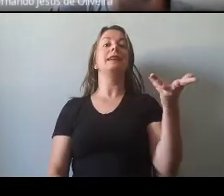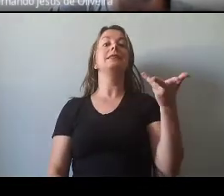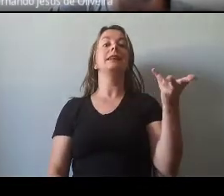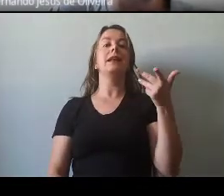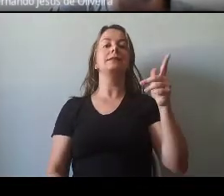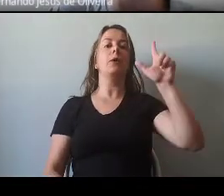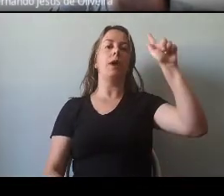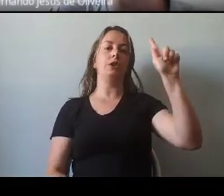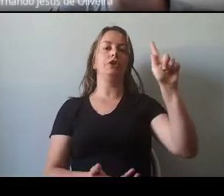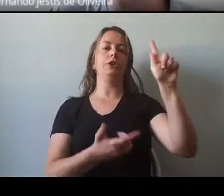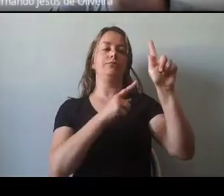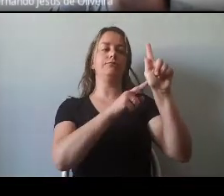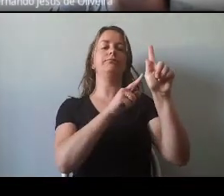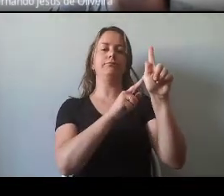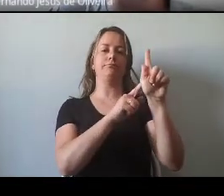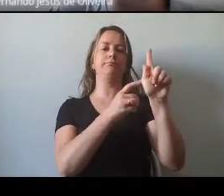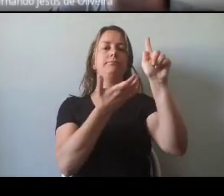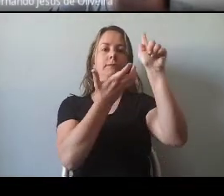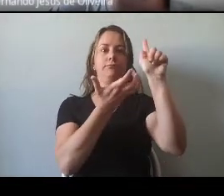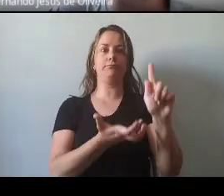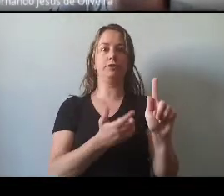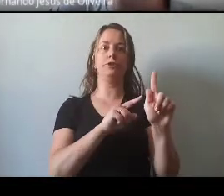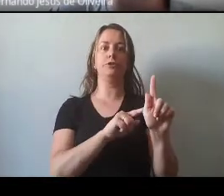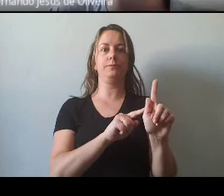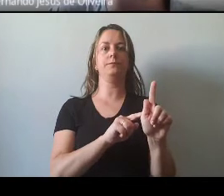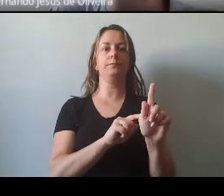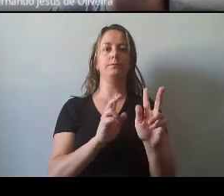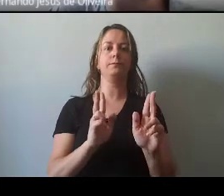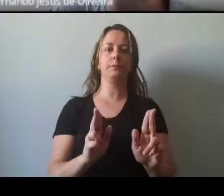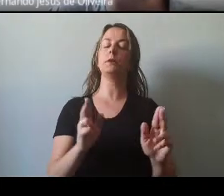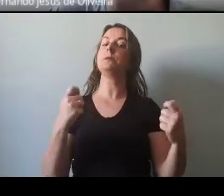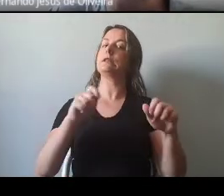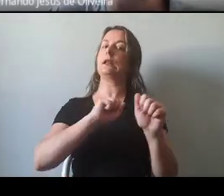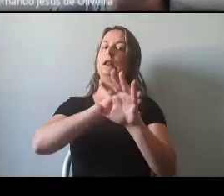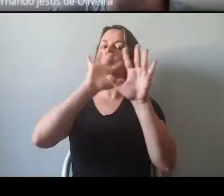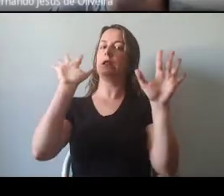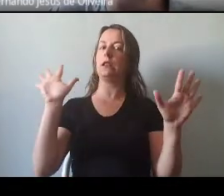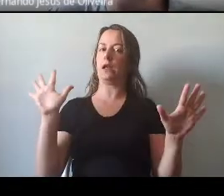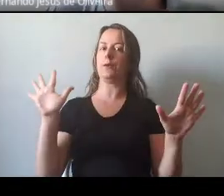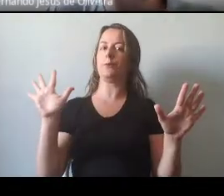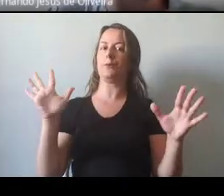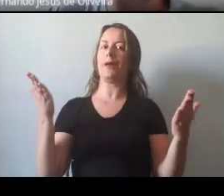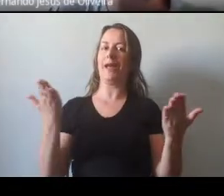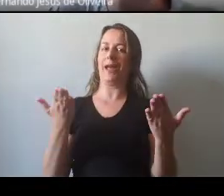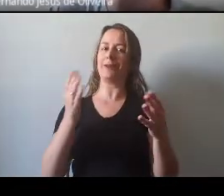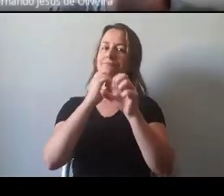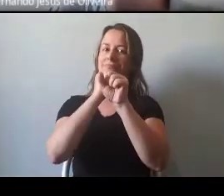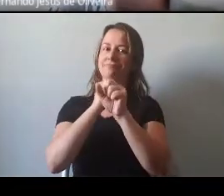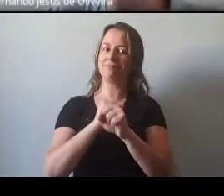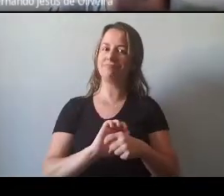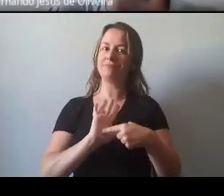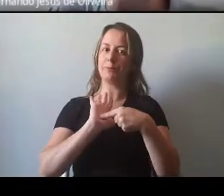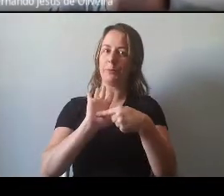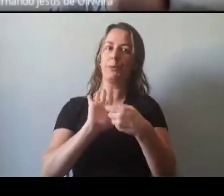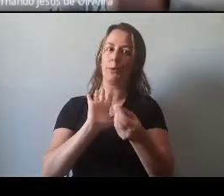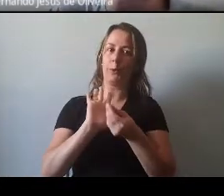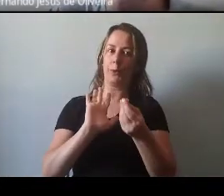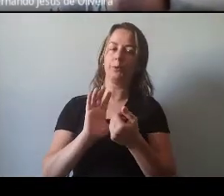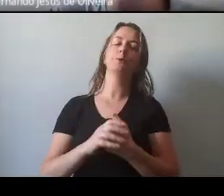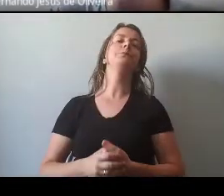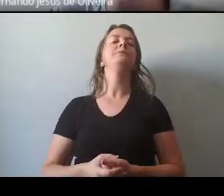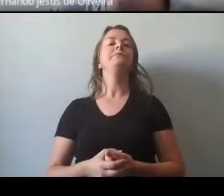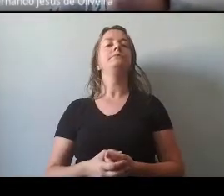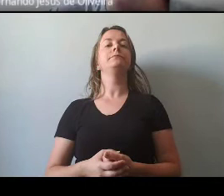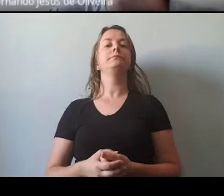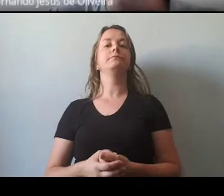da gravidade. Essas coisas têm que estar bem claras na hora de fazer um problema. E por falar em problema, vamos fazer um,